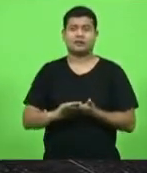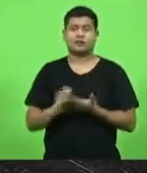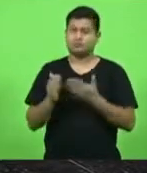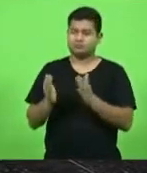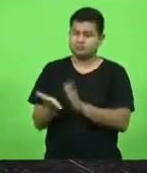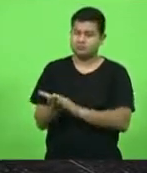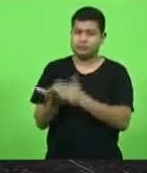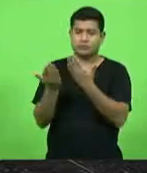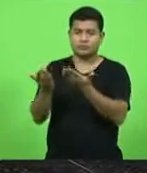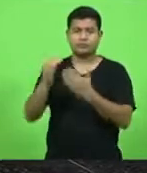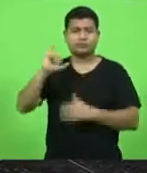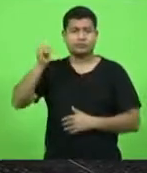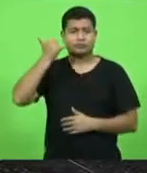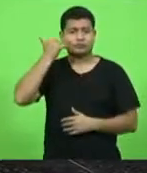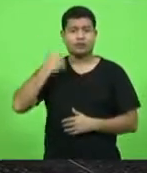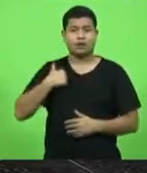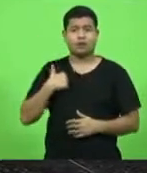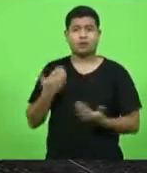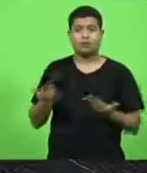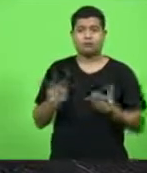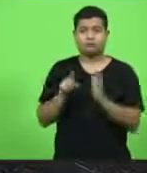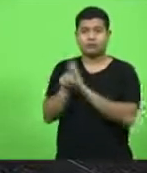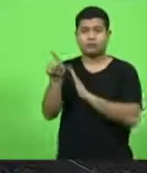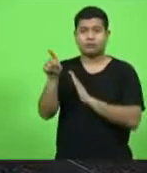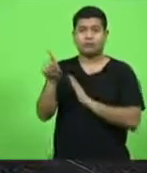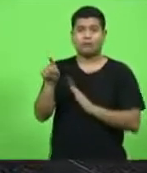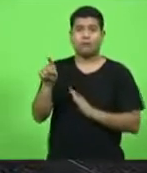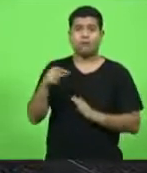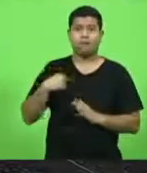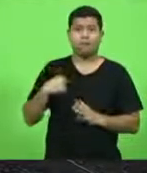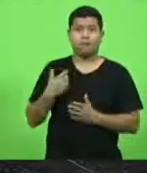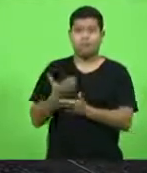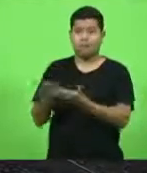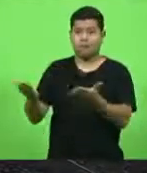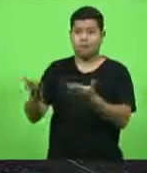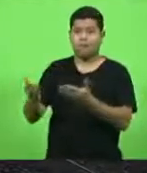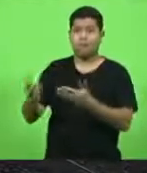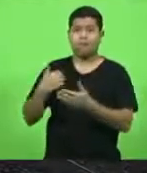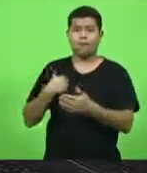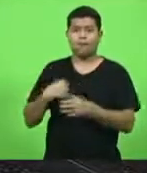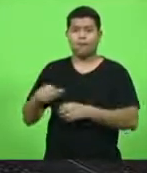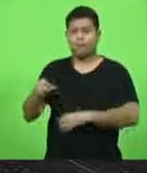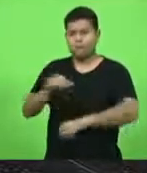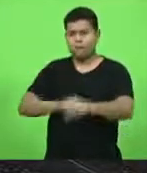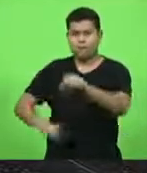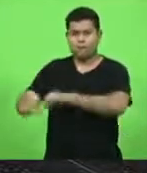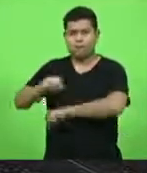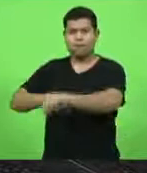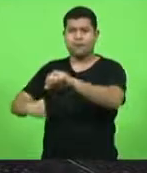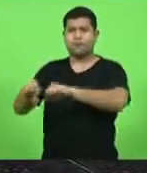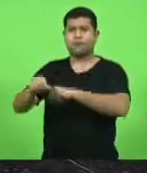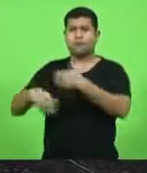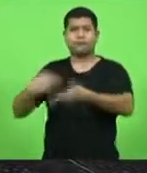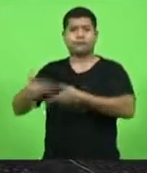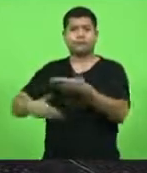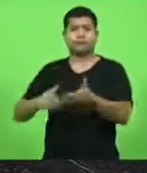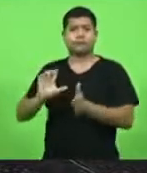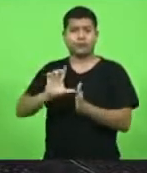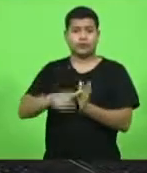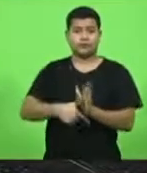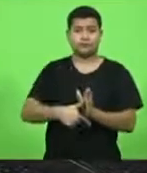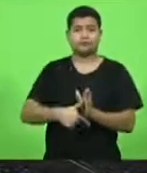agora uma pergunta que ficou quando ele falou que ia lá manuseava fazia faxina e tal e depois ia